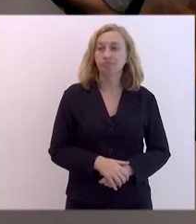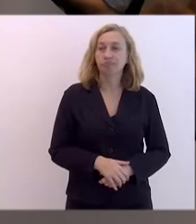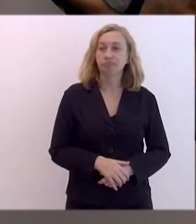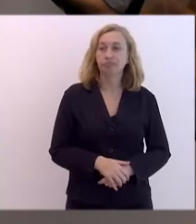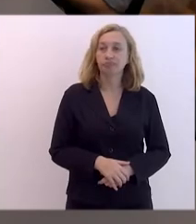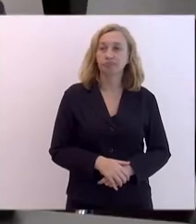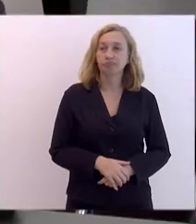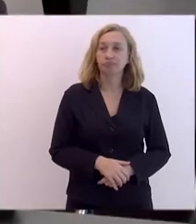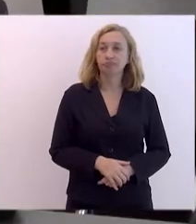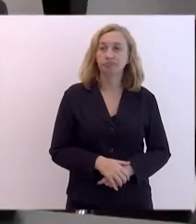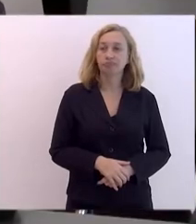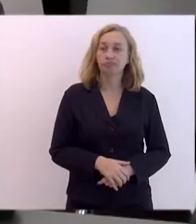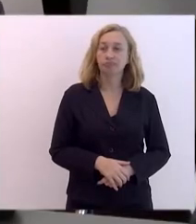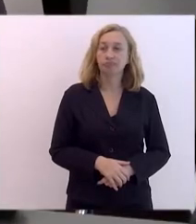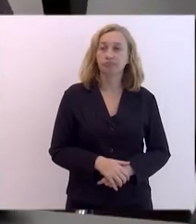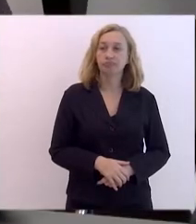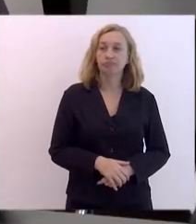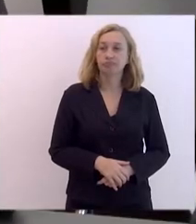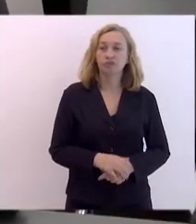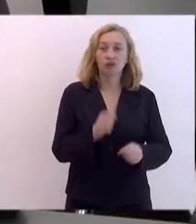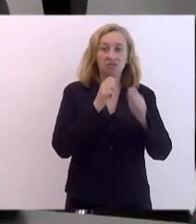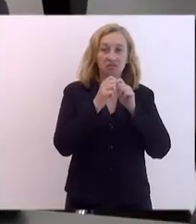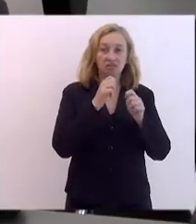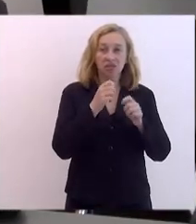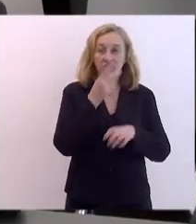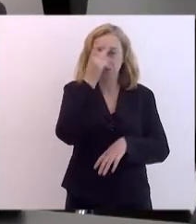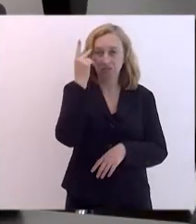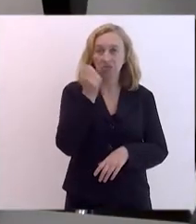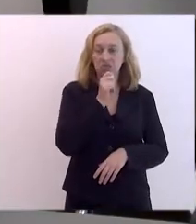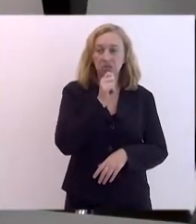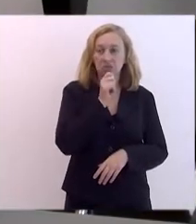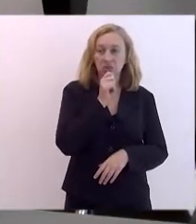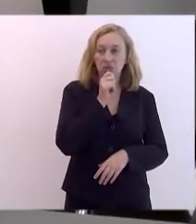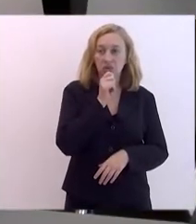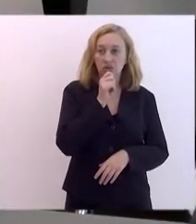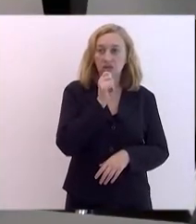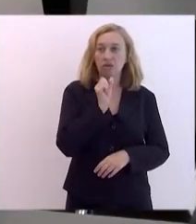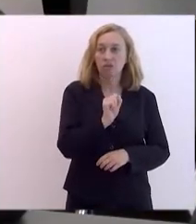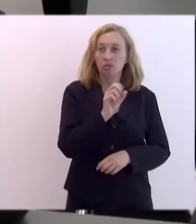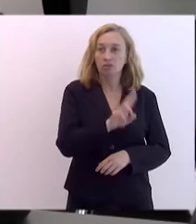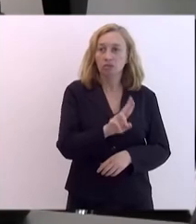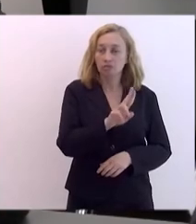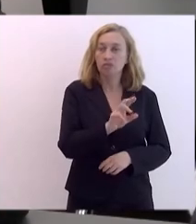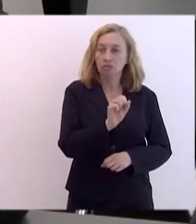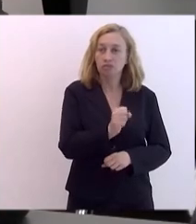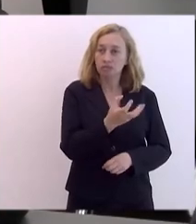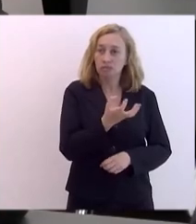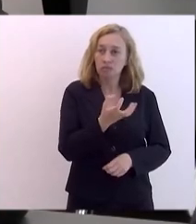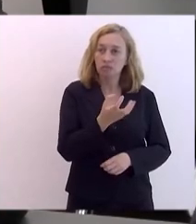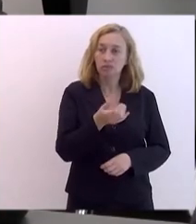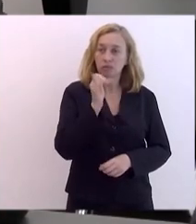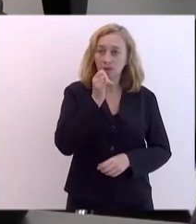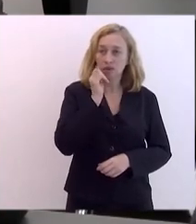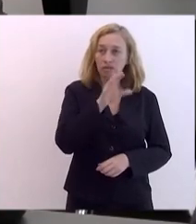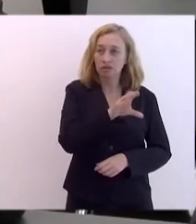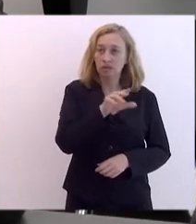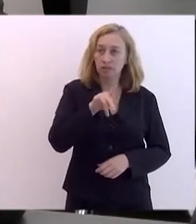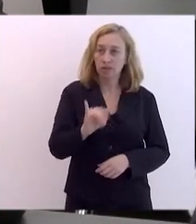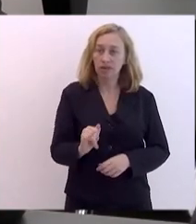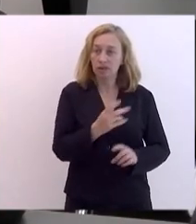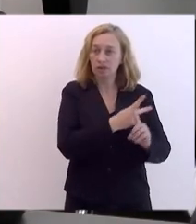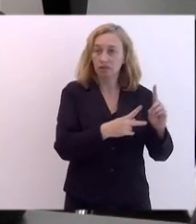matéria e não fui entrevistado por ninguém. Vossa Excelência pode usar isso se quiser. Como relator da CPI do Rio